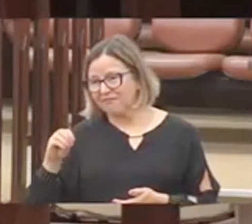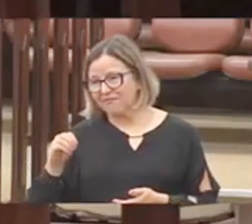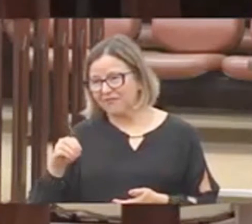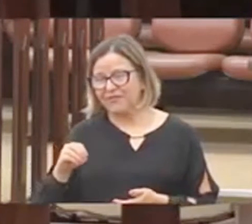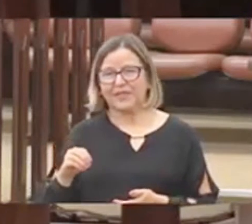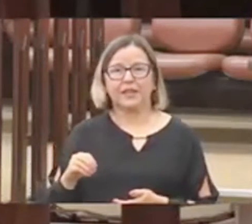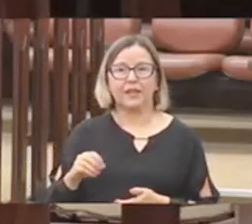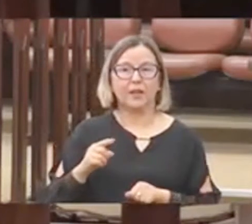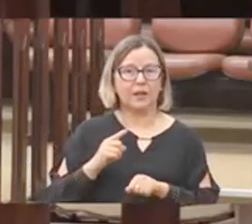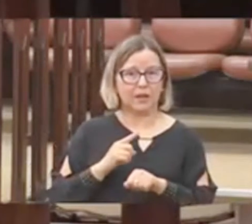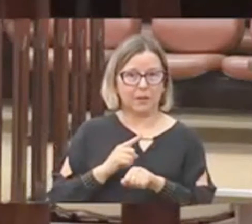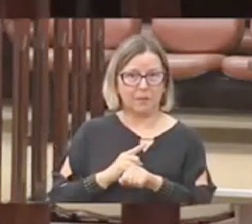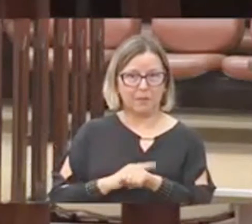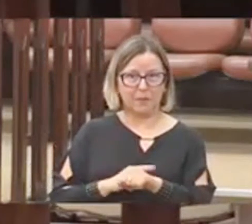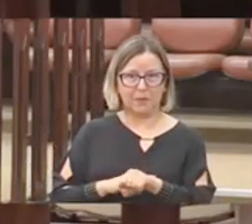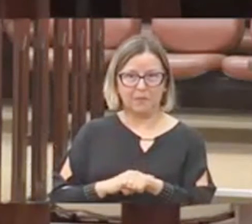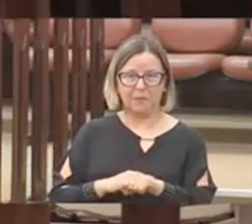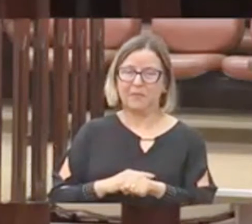se você entra em pânico,